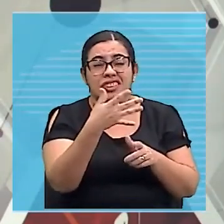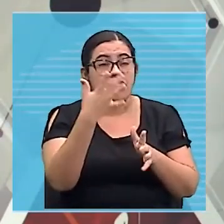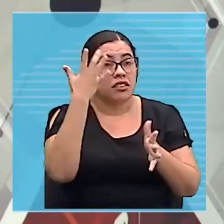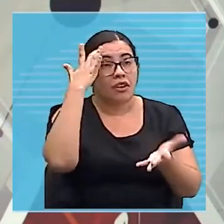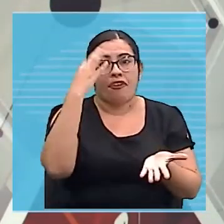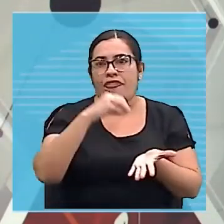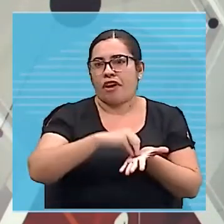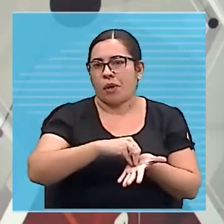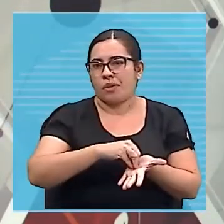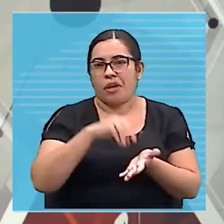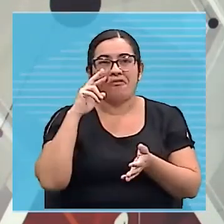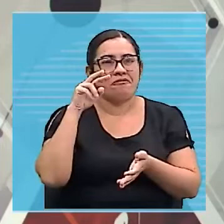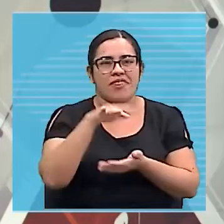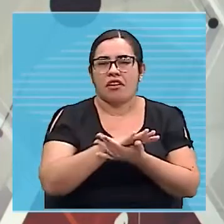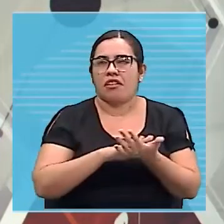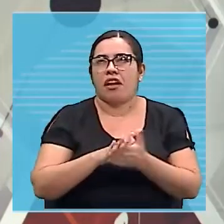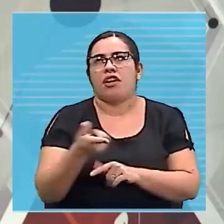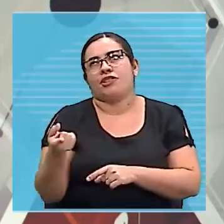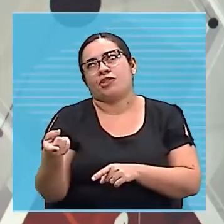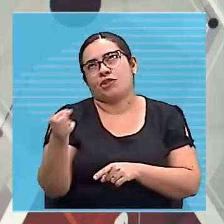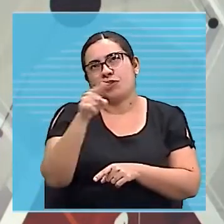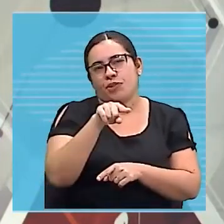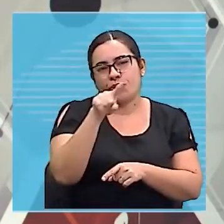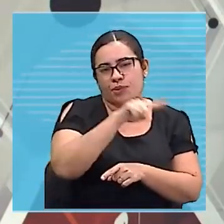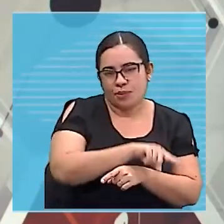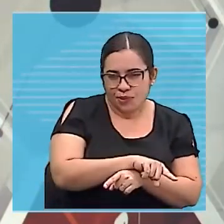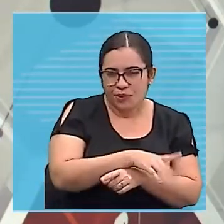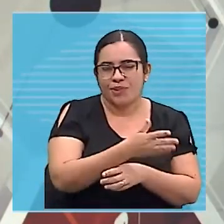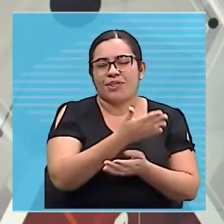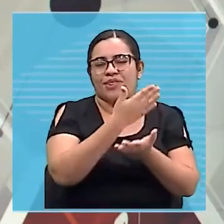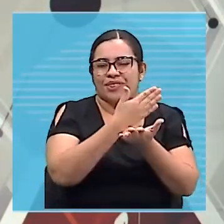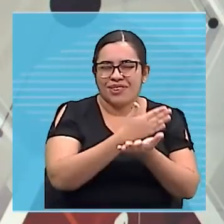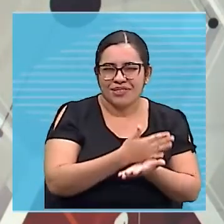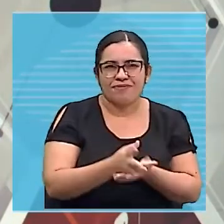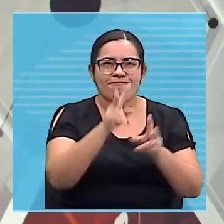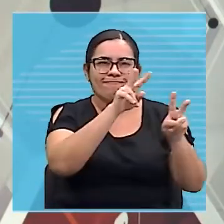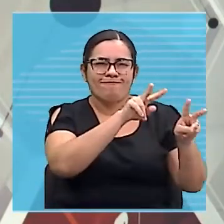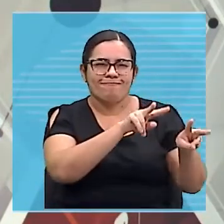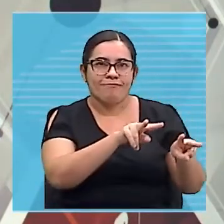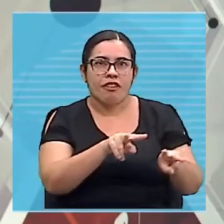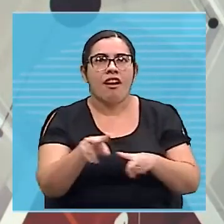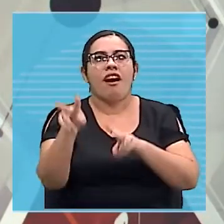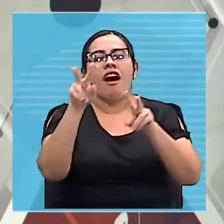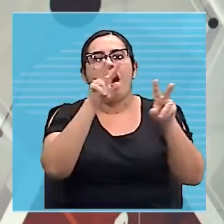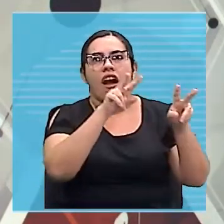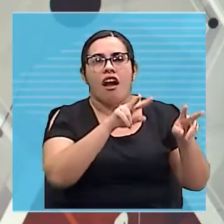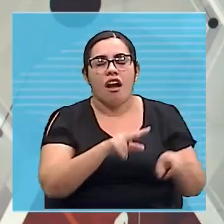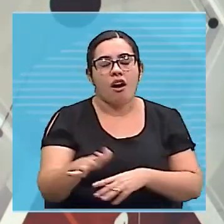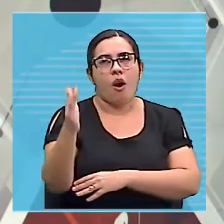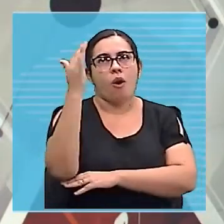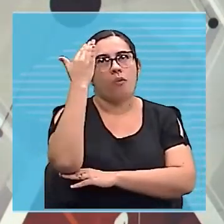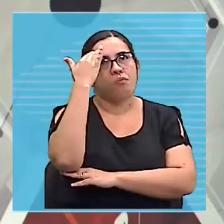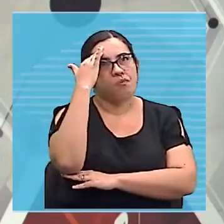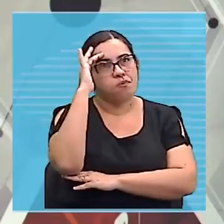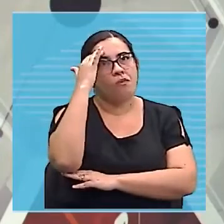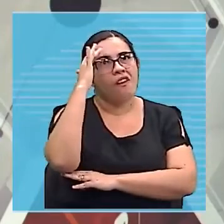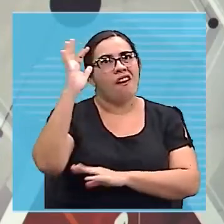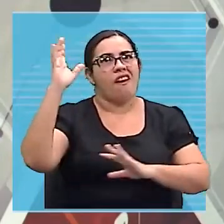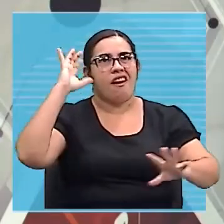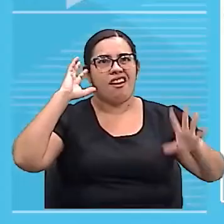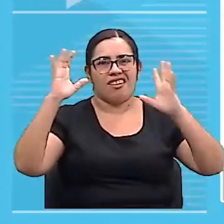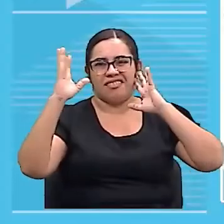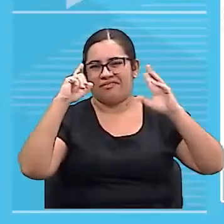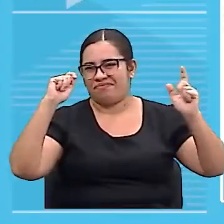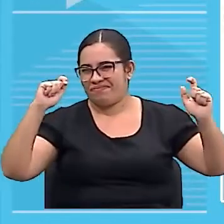que voltar tudo começar tudo de novo para compreender a história completo e na associações